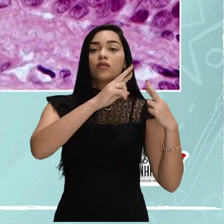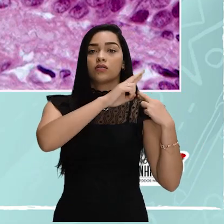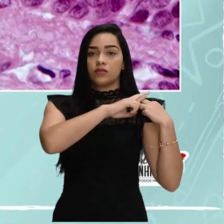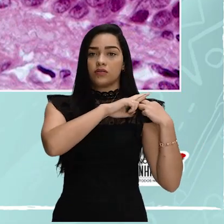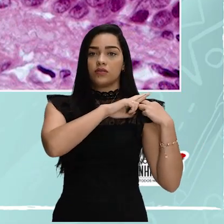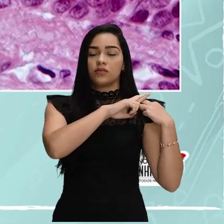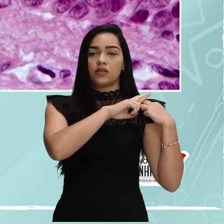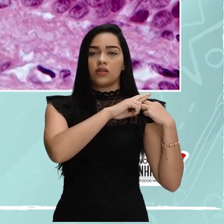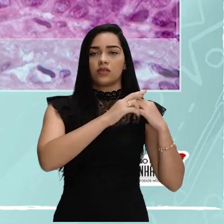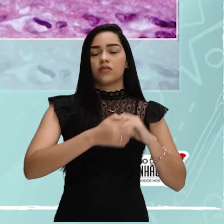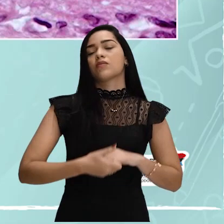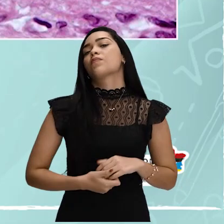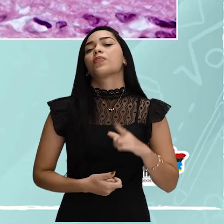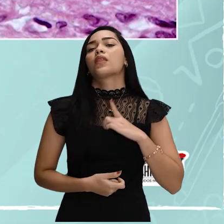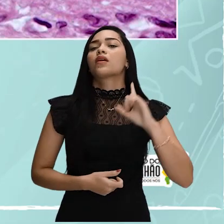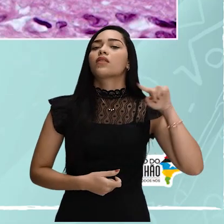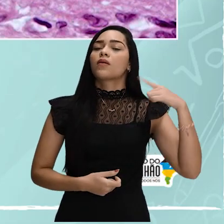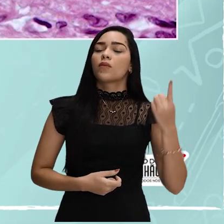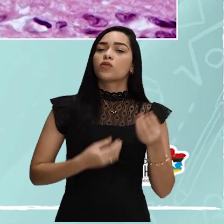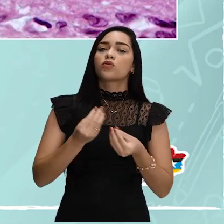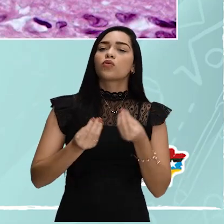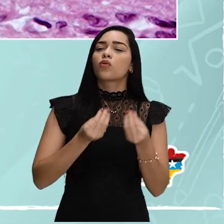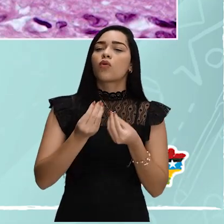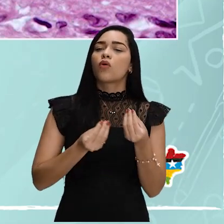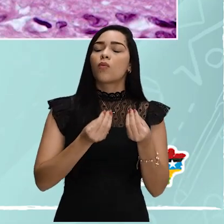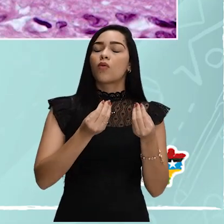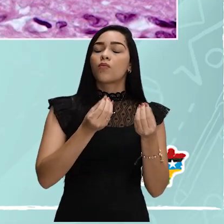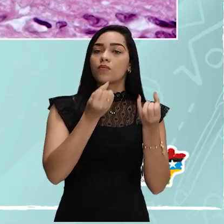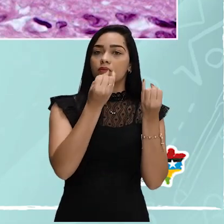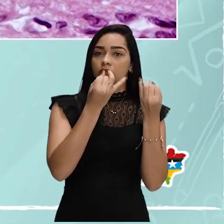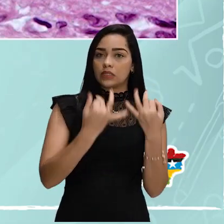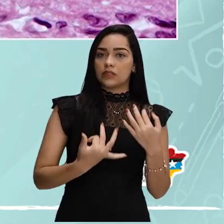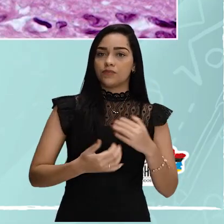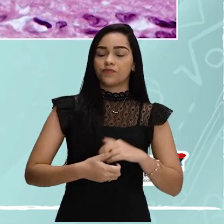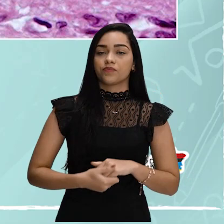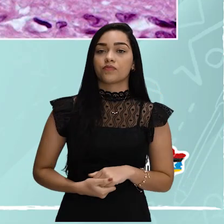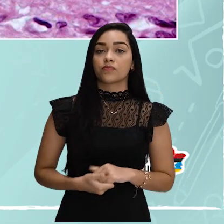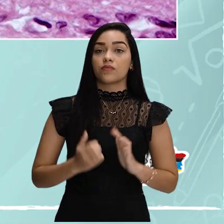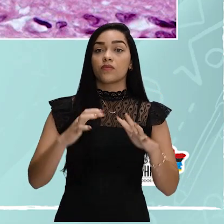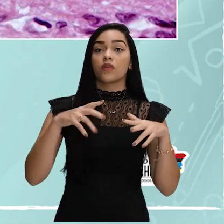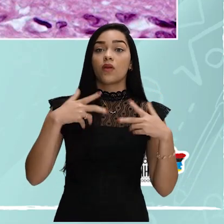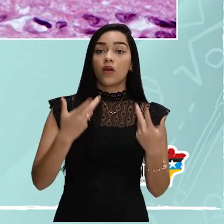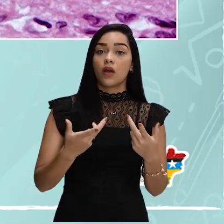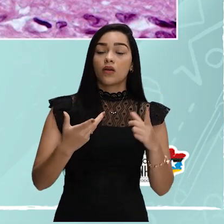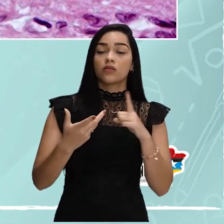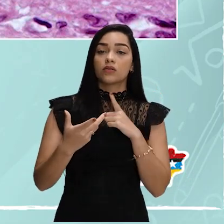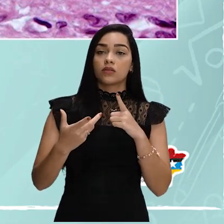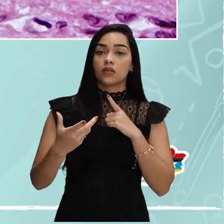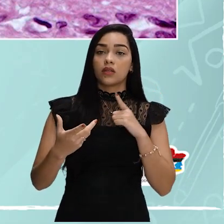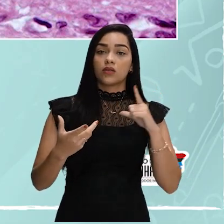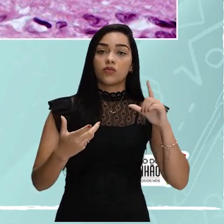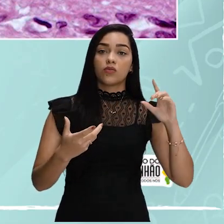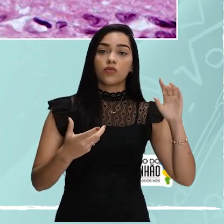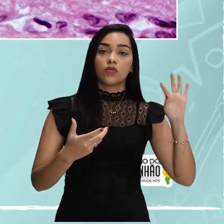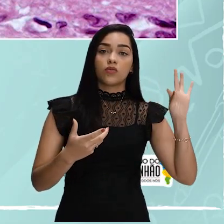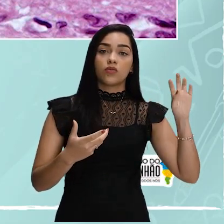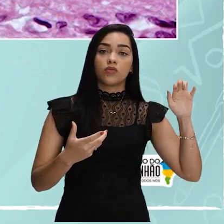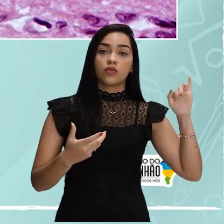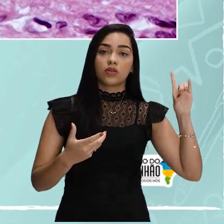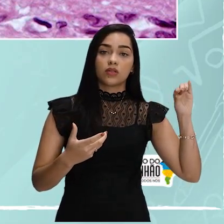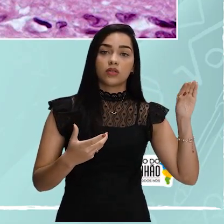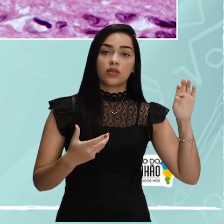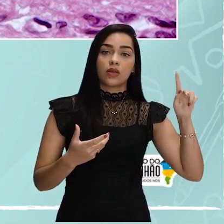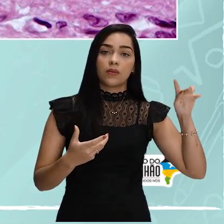tecido epitelial. E aí vamos falar depois sobre como eles são classificados. Quais são as funções do tecido epitelial? Gente, o